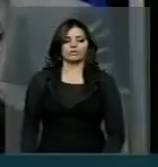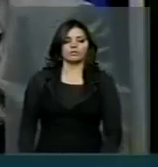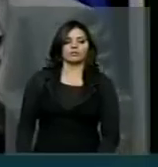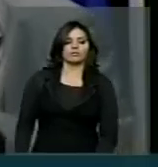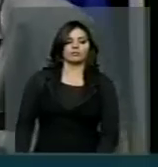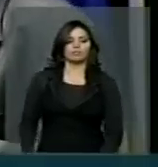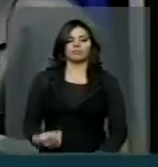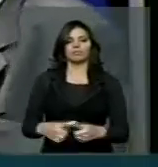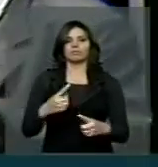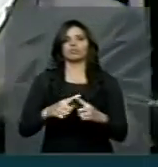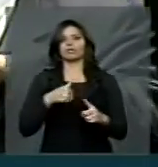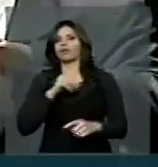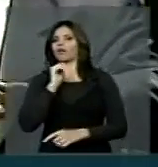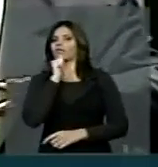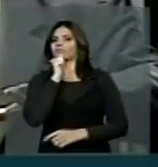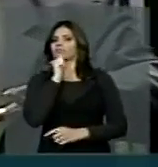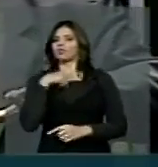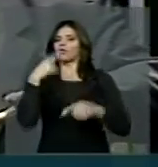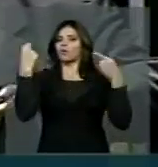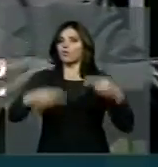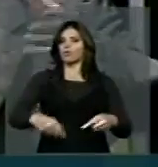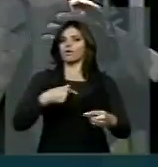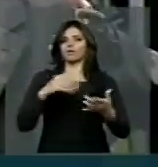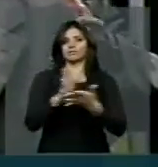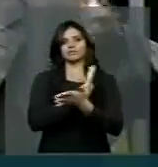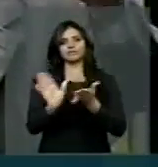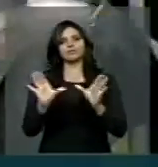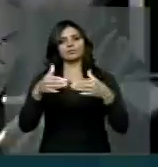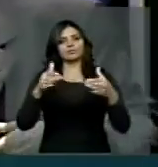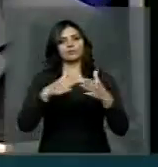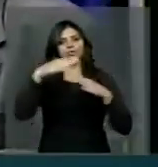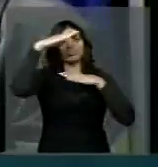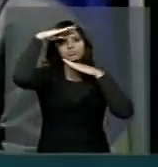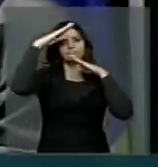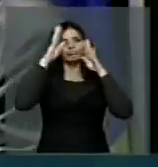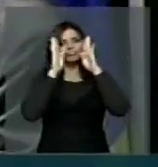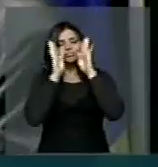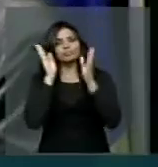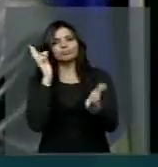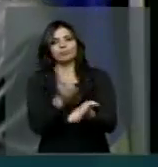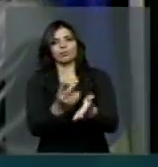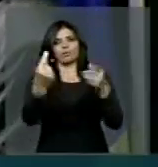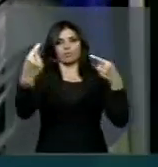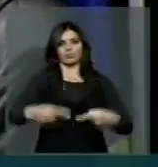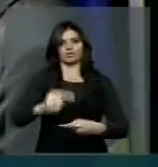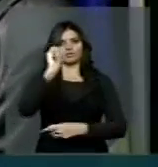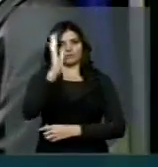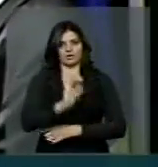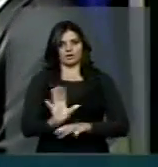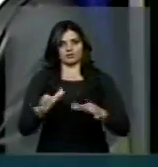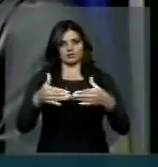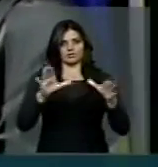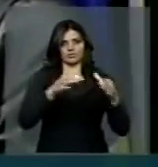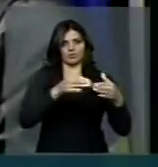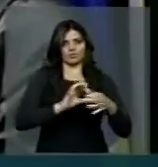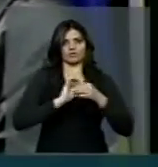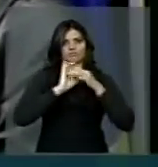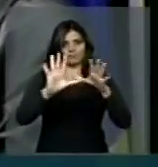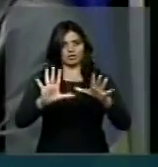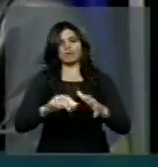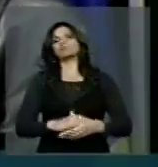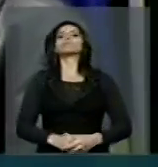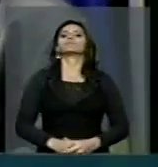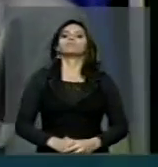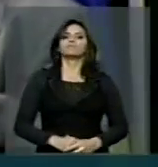foi contestada pelos setores mais conservadores da oposição brasileira, os setores mais liberais,